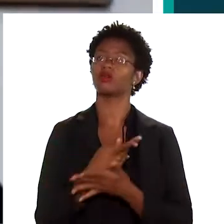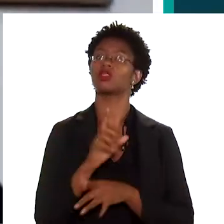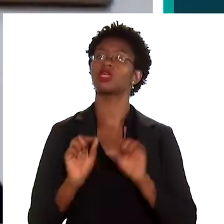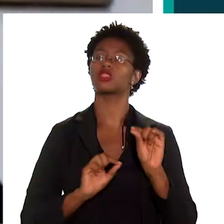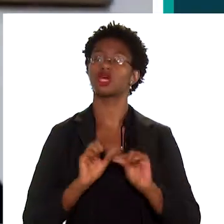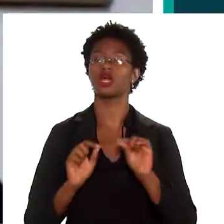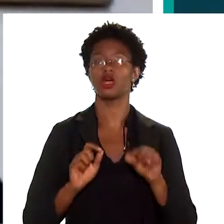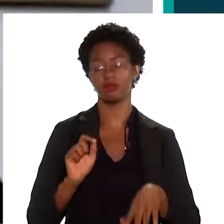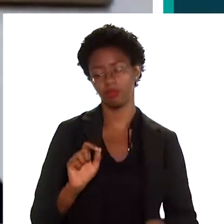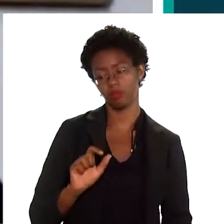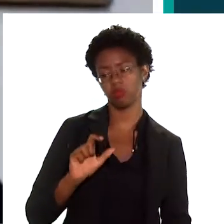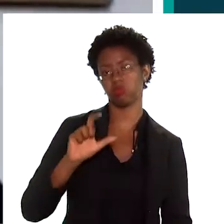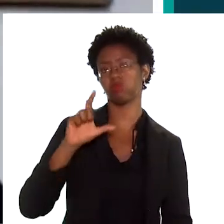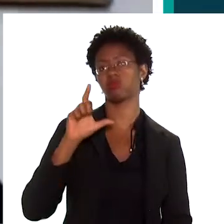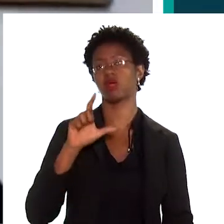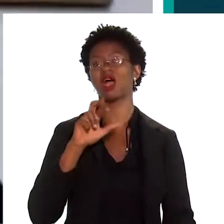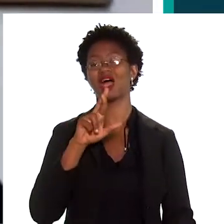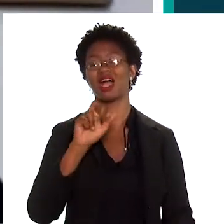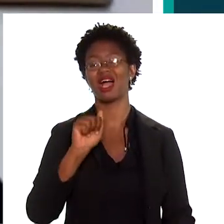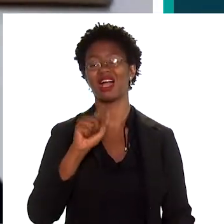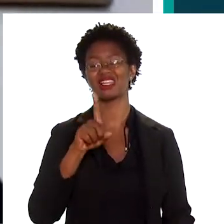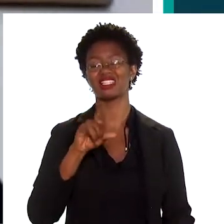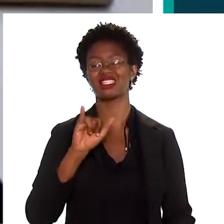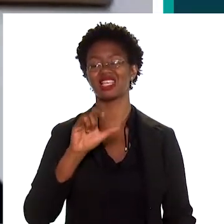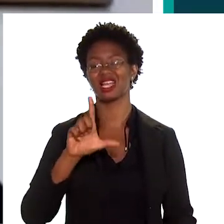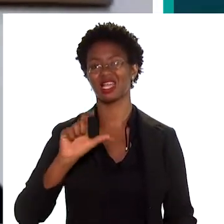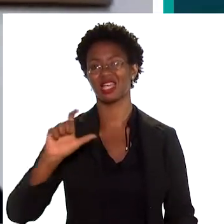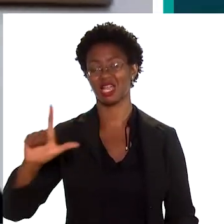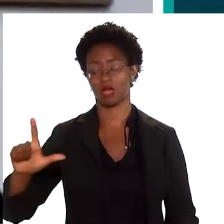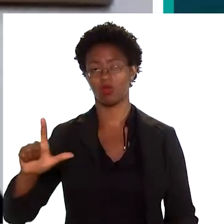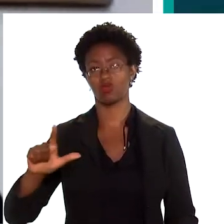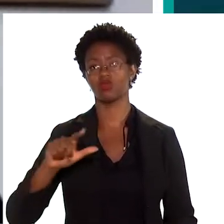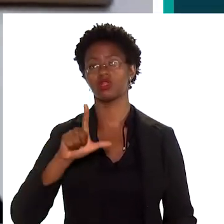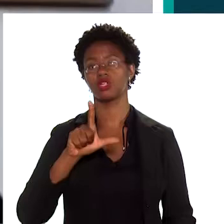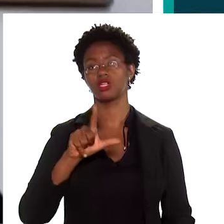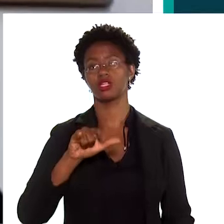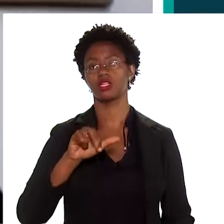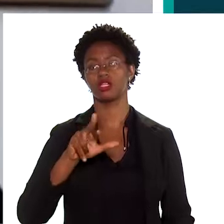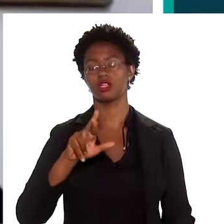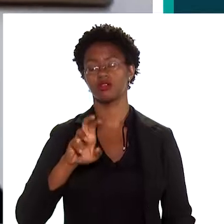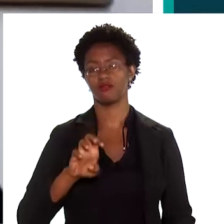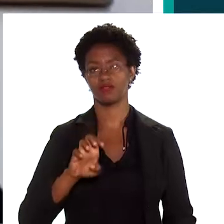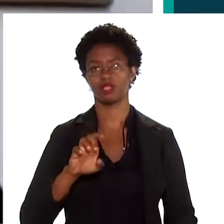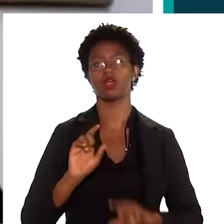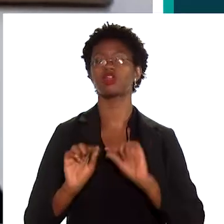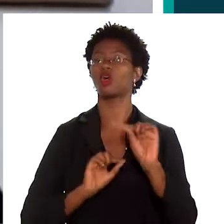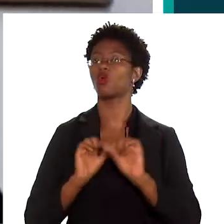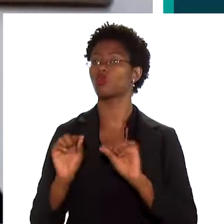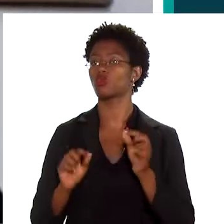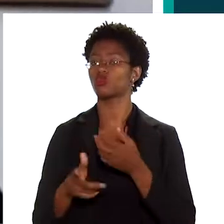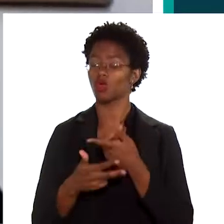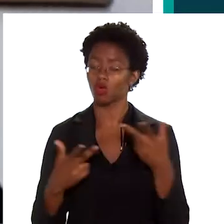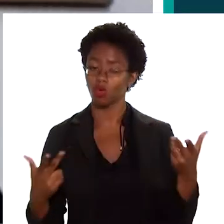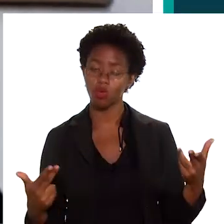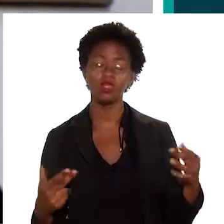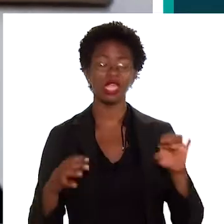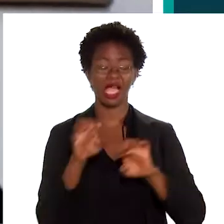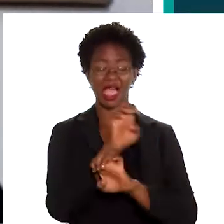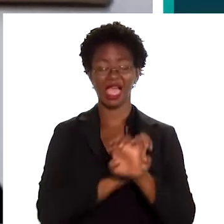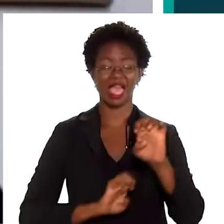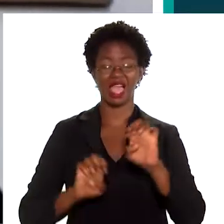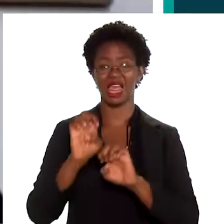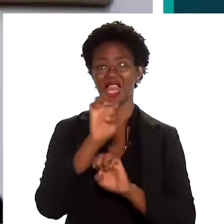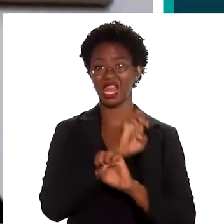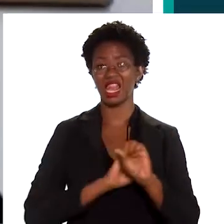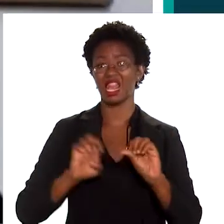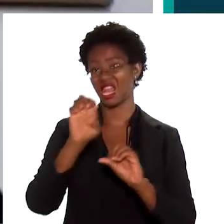acontece? Aumenta o excesso de radicais livres, né? Radicais livres são substâncias, elétrons, um ou mais